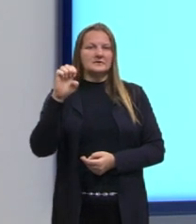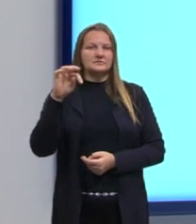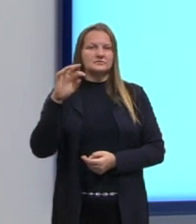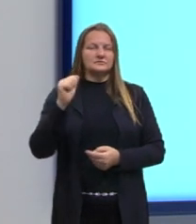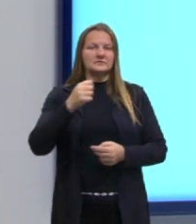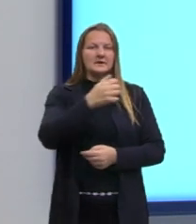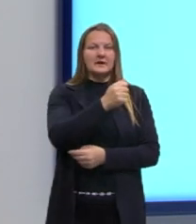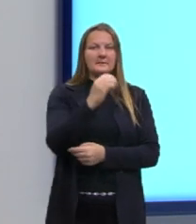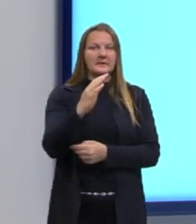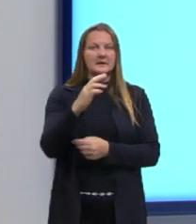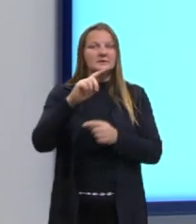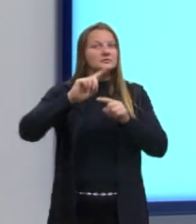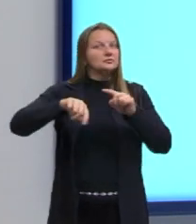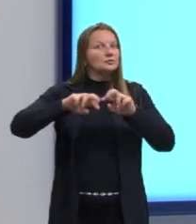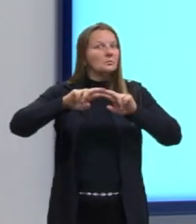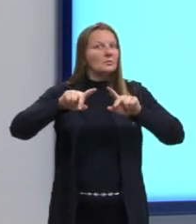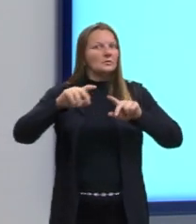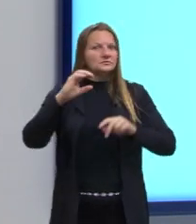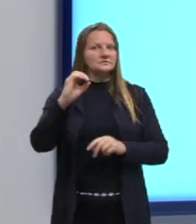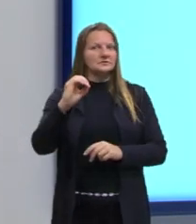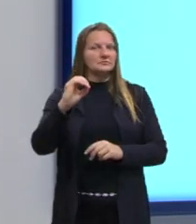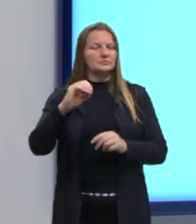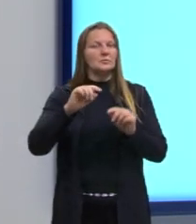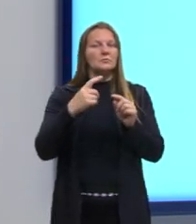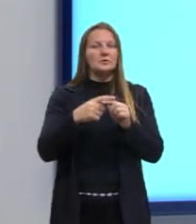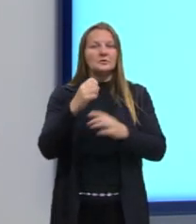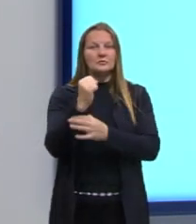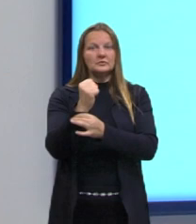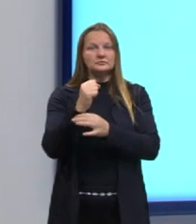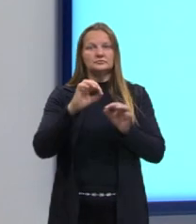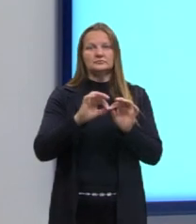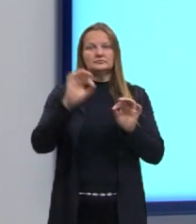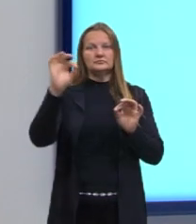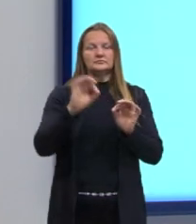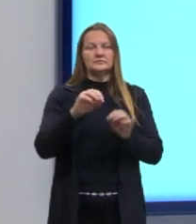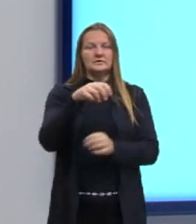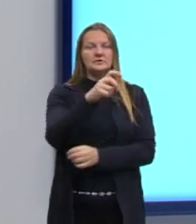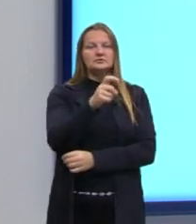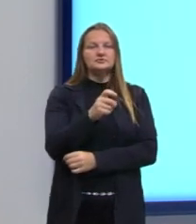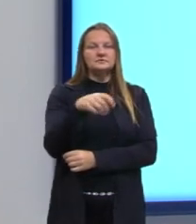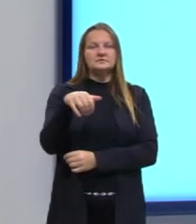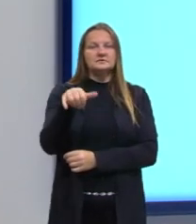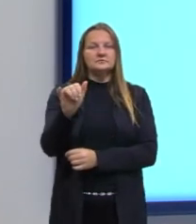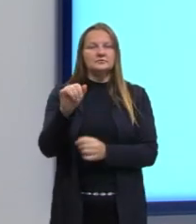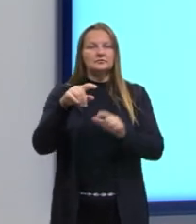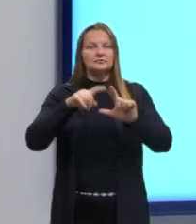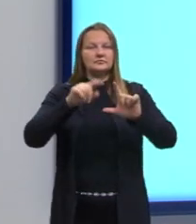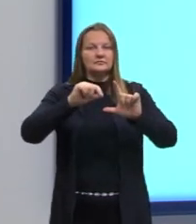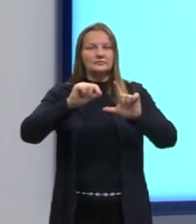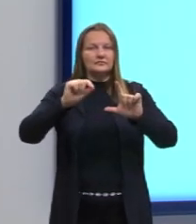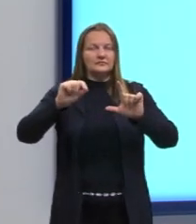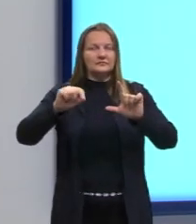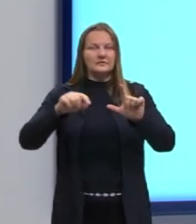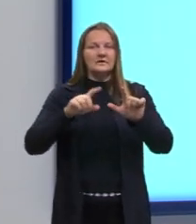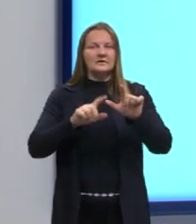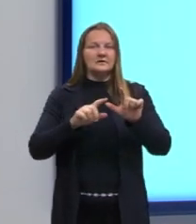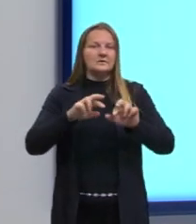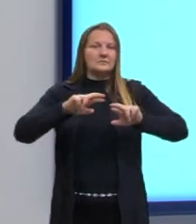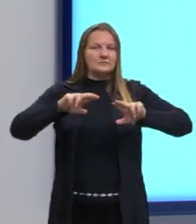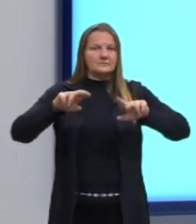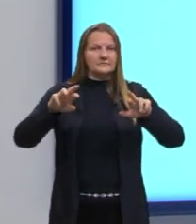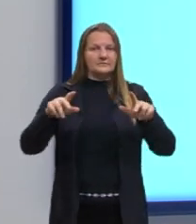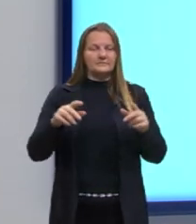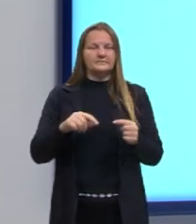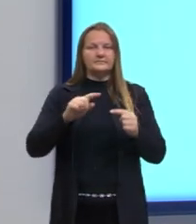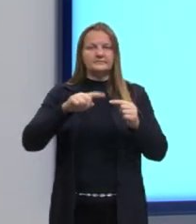zero para garantir Então a nossa reta o x e o Y né as nossas variáveis que nós já estamos acostumados aí